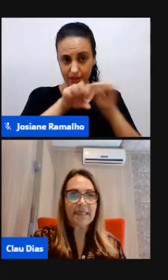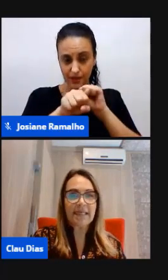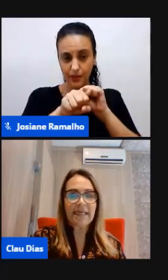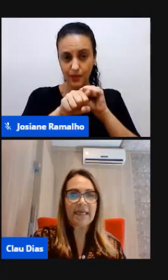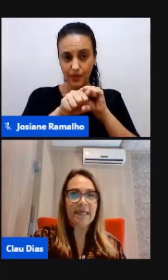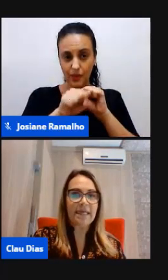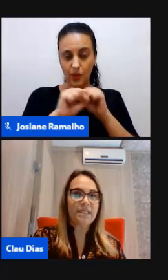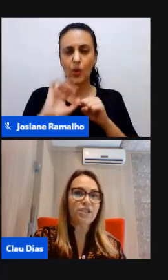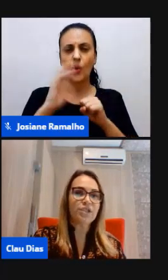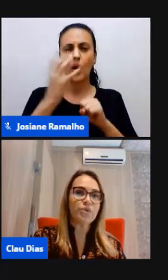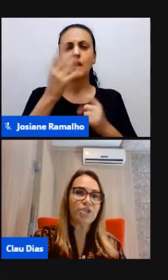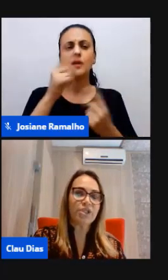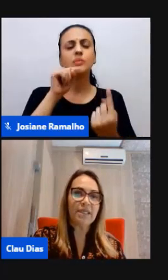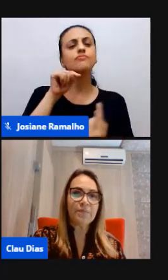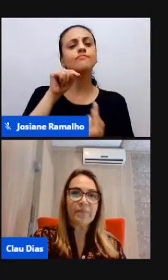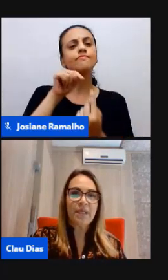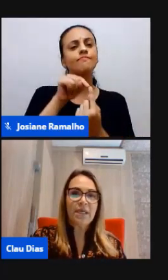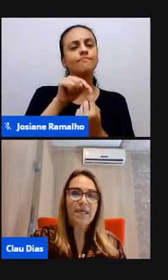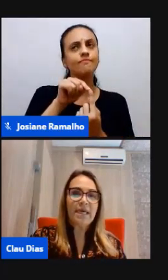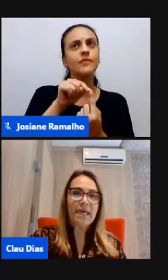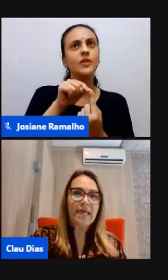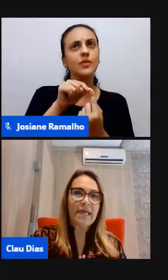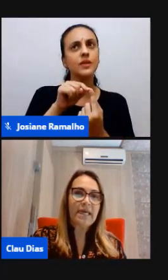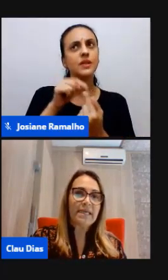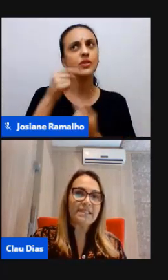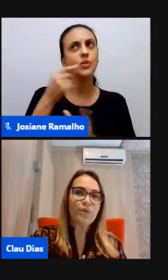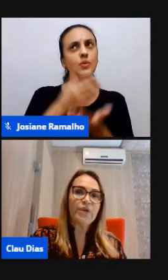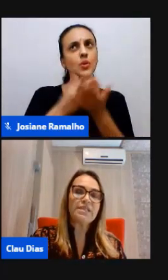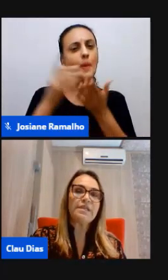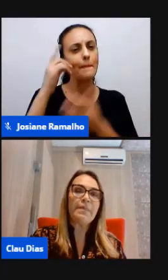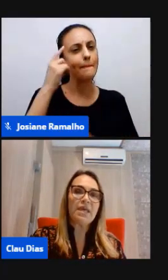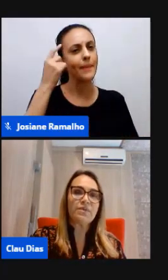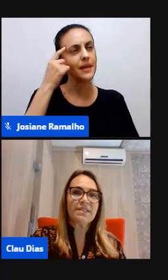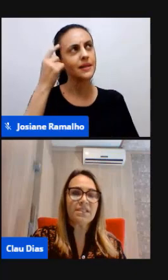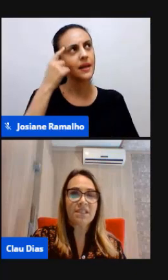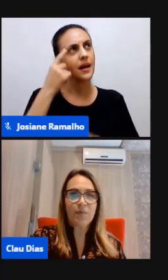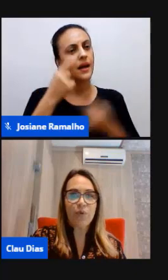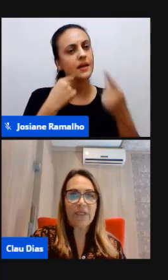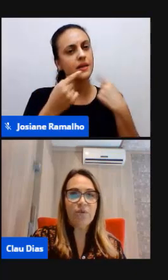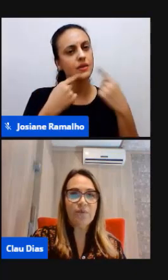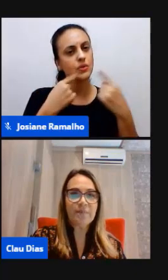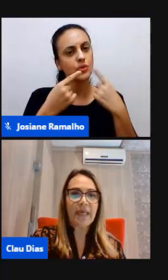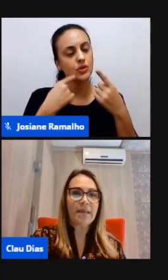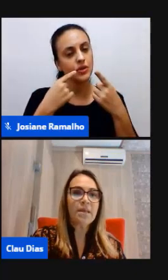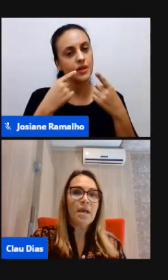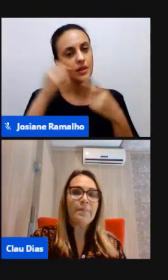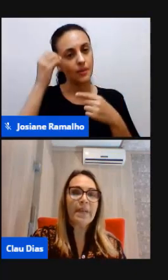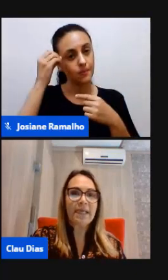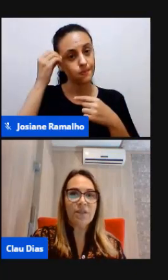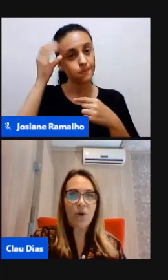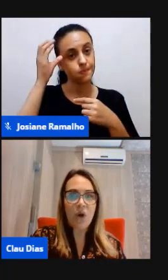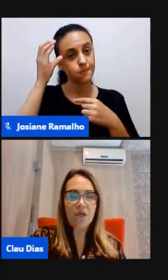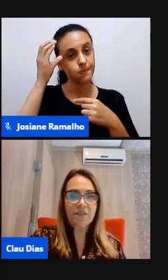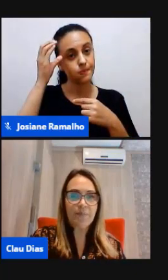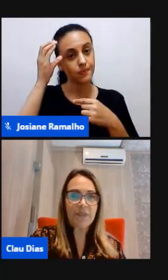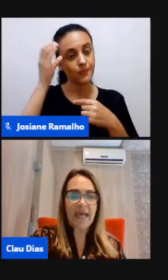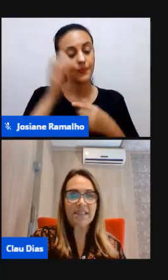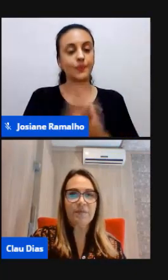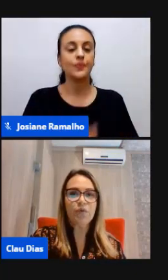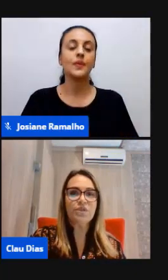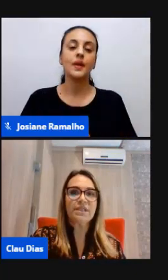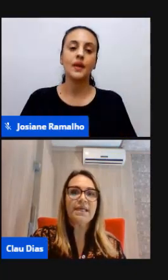pensar e discutir esse conhecimento a ser distribuído, né? Para que